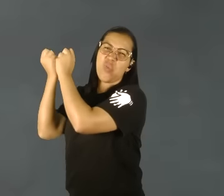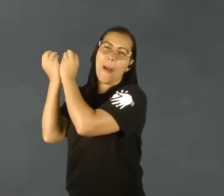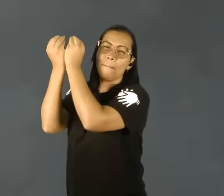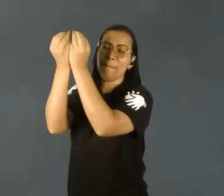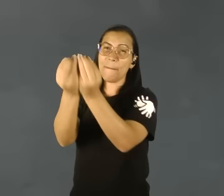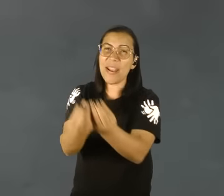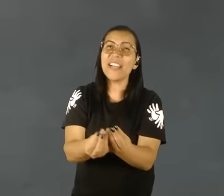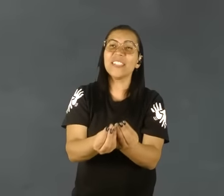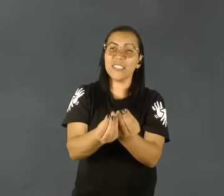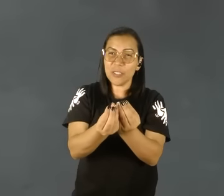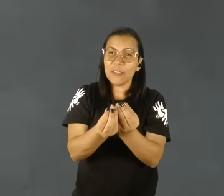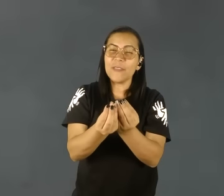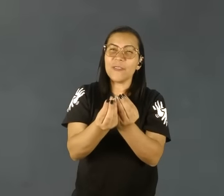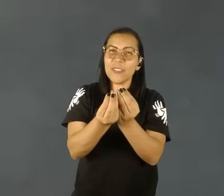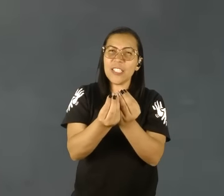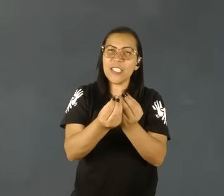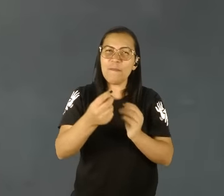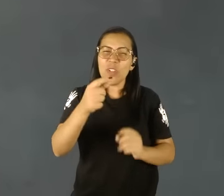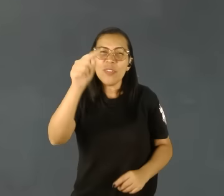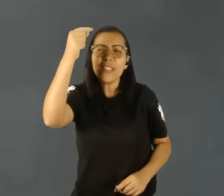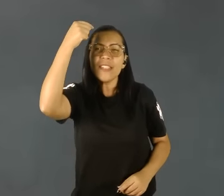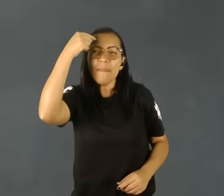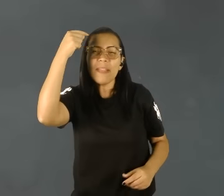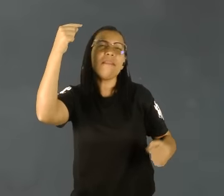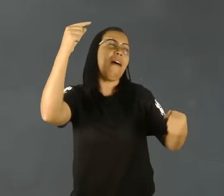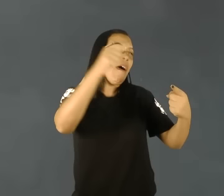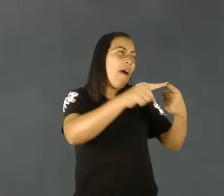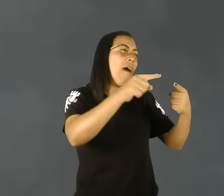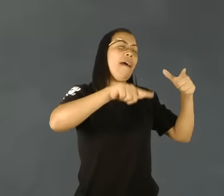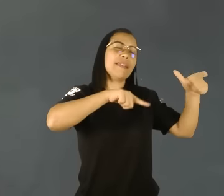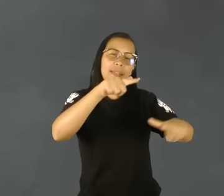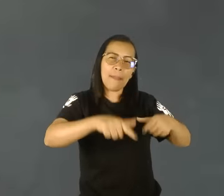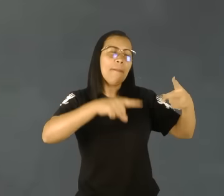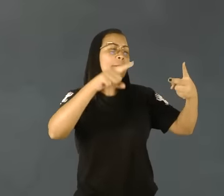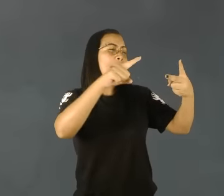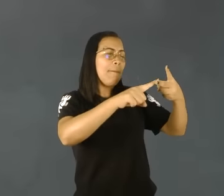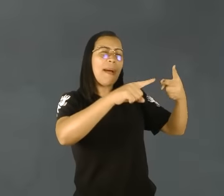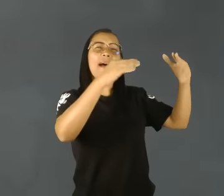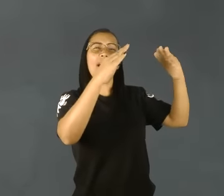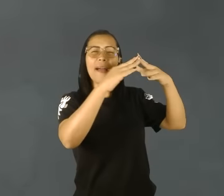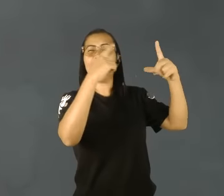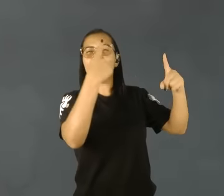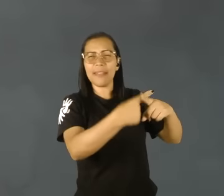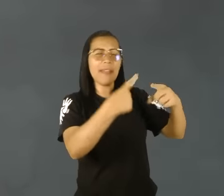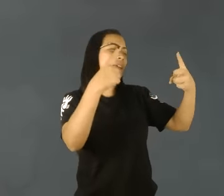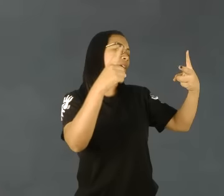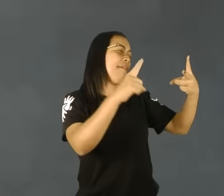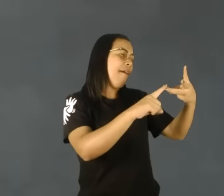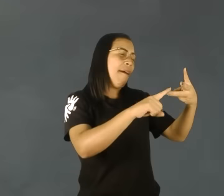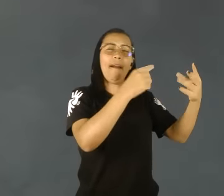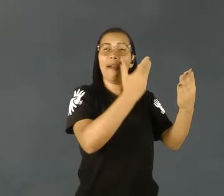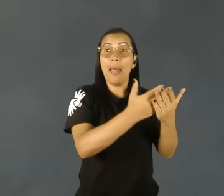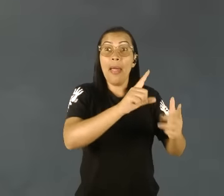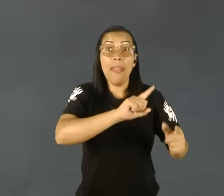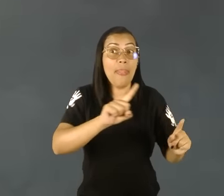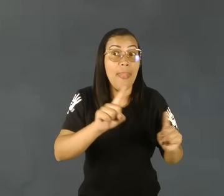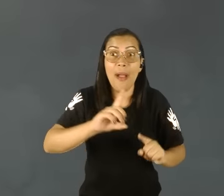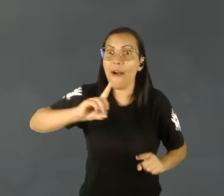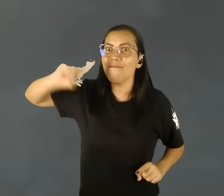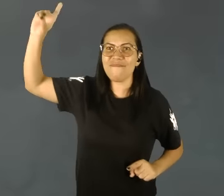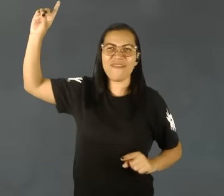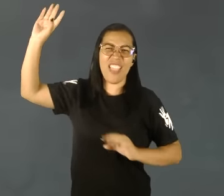essa rotina que você criou, trabalho, casa, igreja, trabalho, casa, igreja. Há um céu para ser revelado, há uma glória para